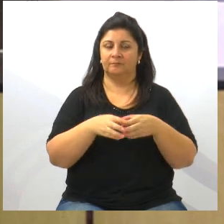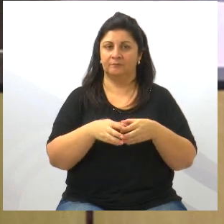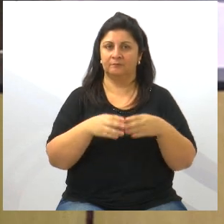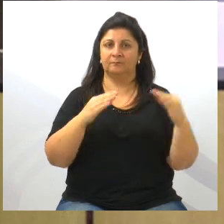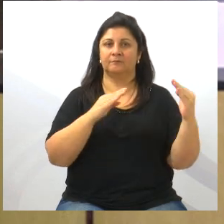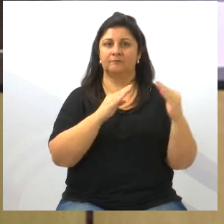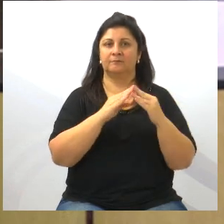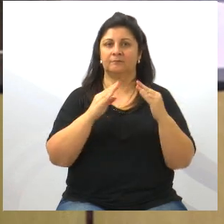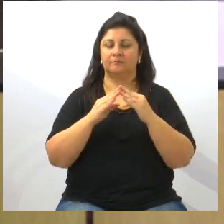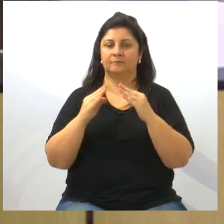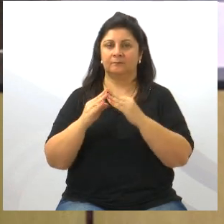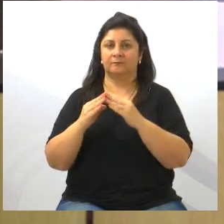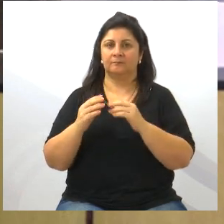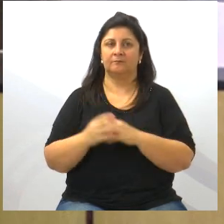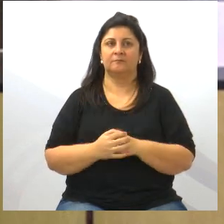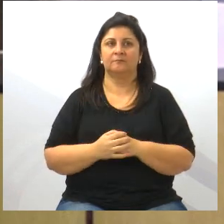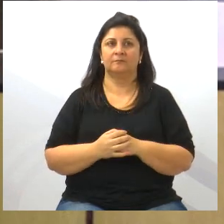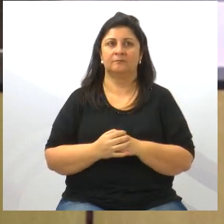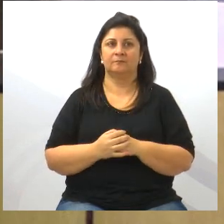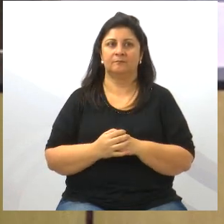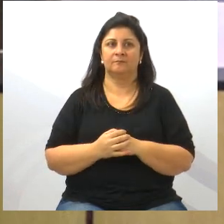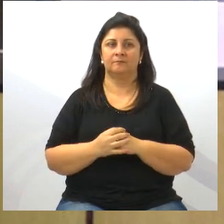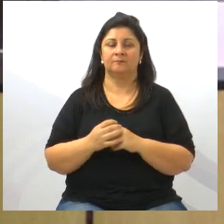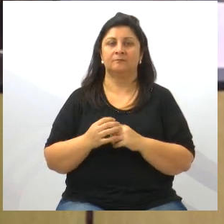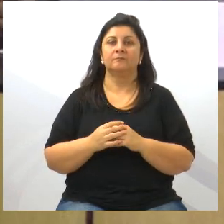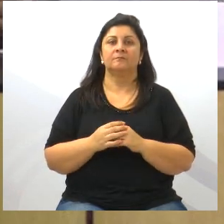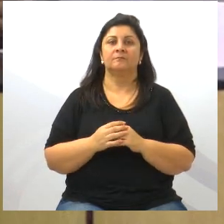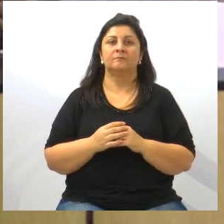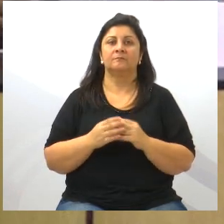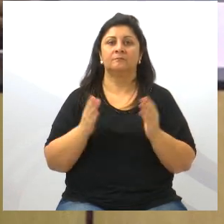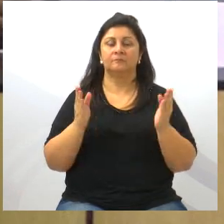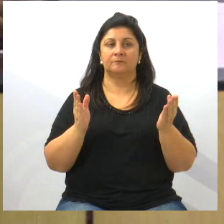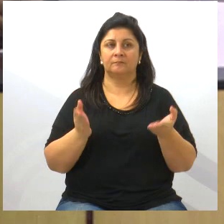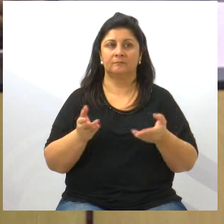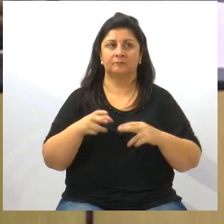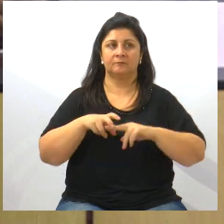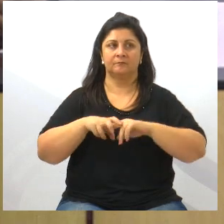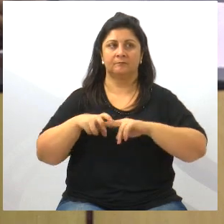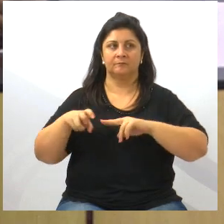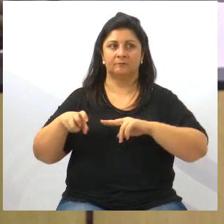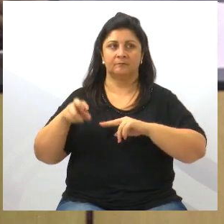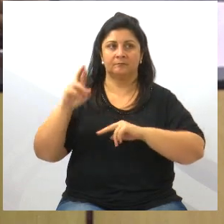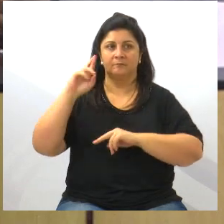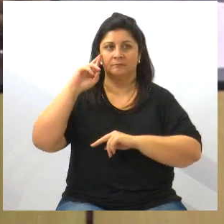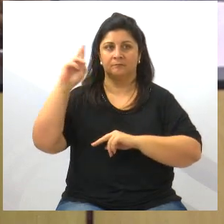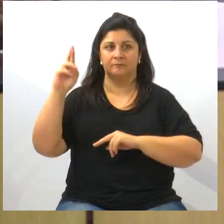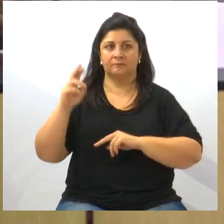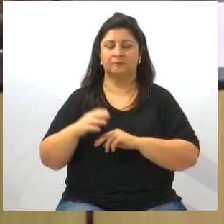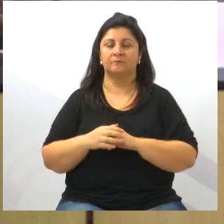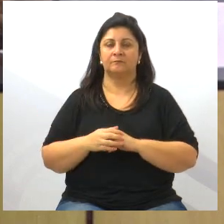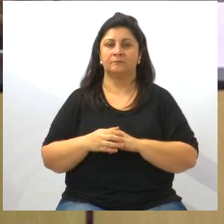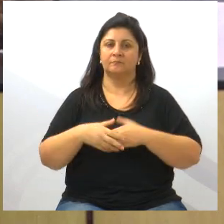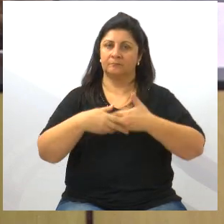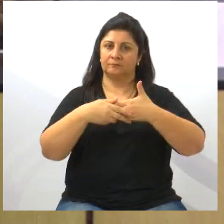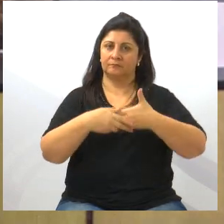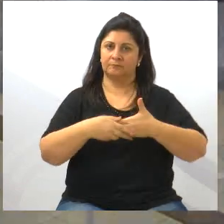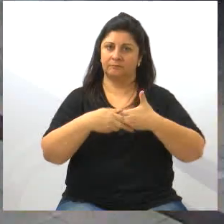Habitação e Interesse Social. E passo a palavra aos membros da mesa para uma breve